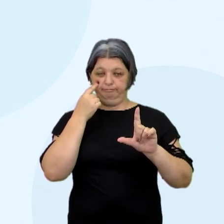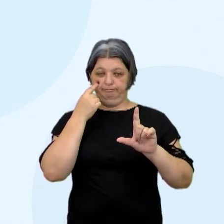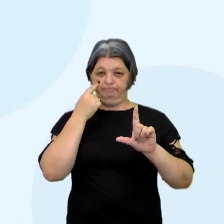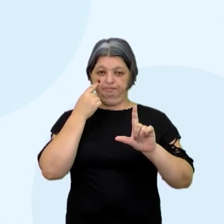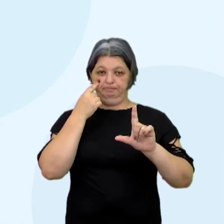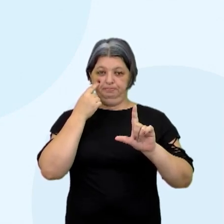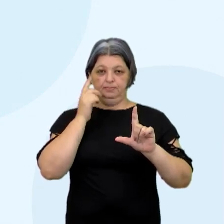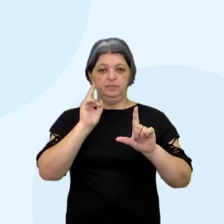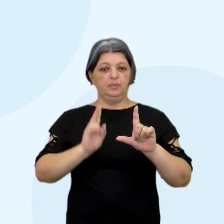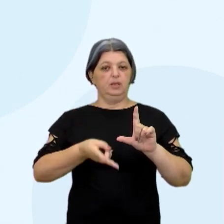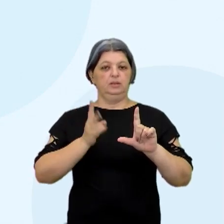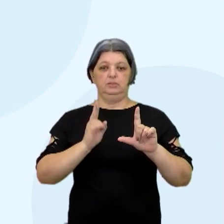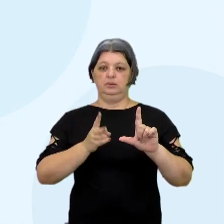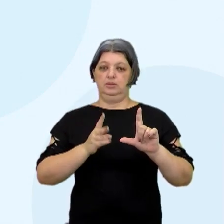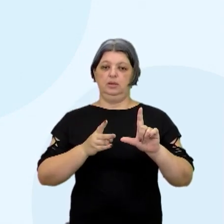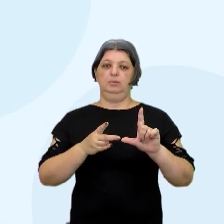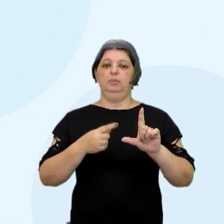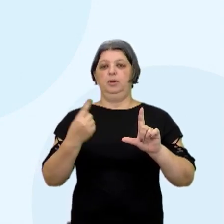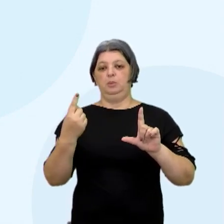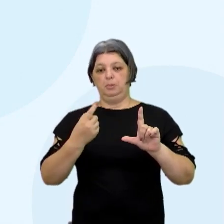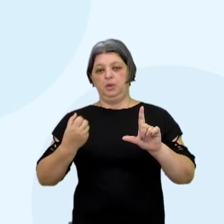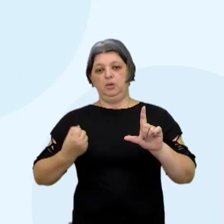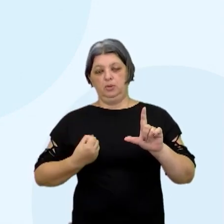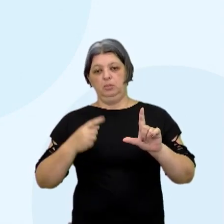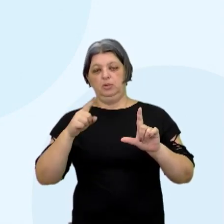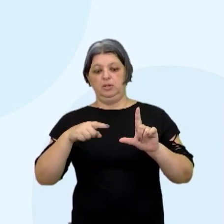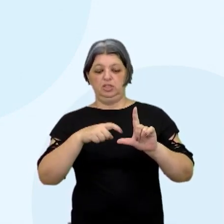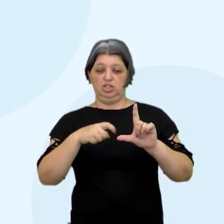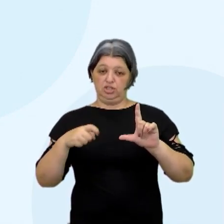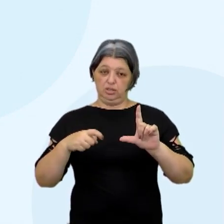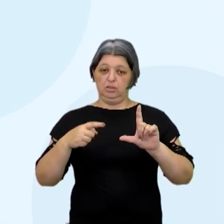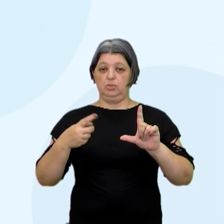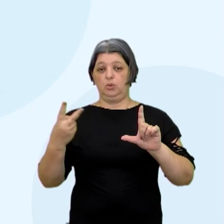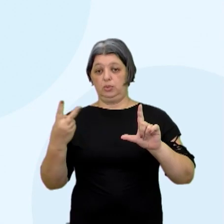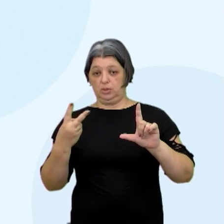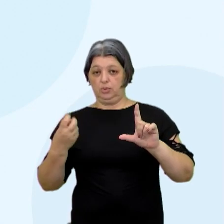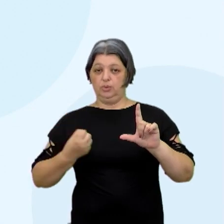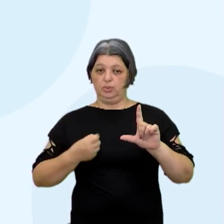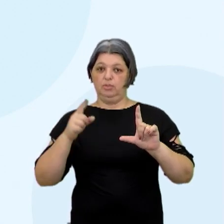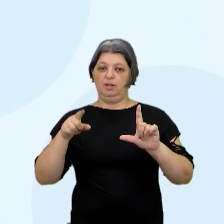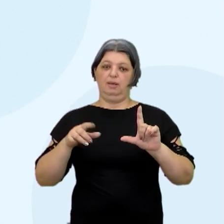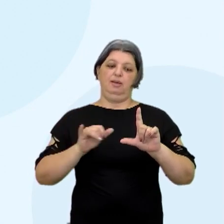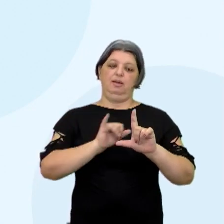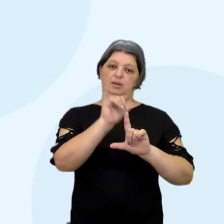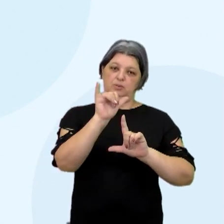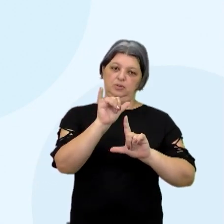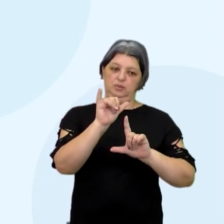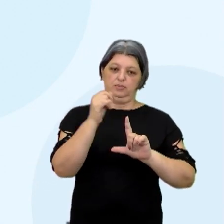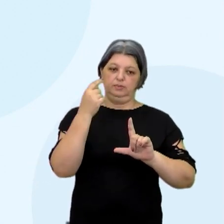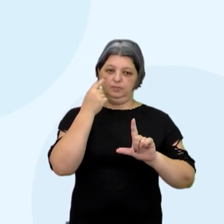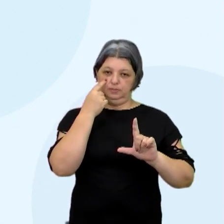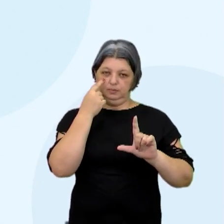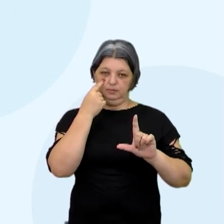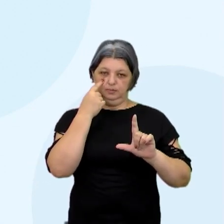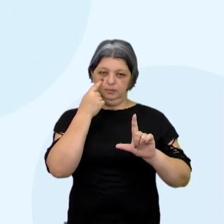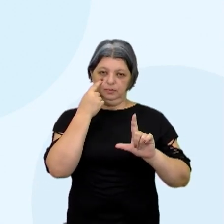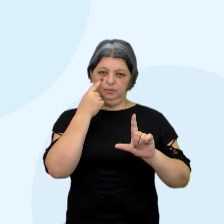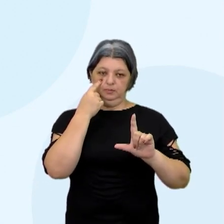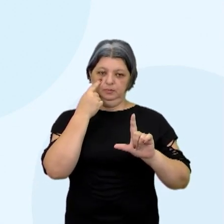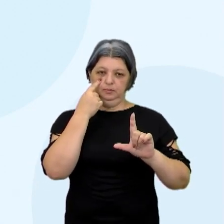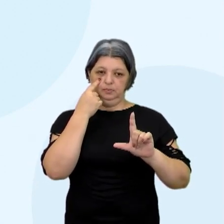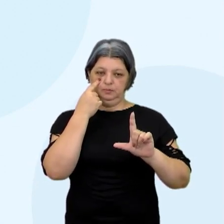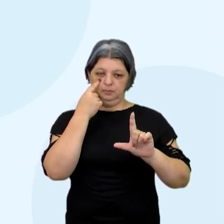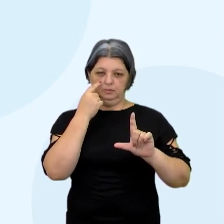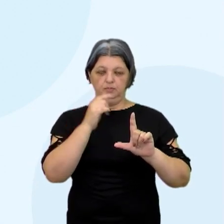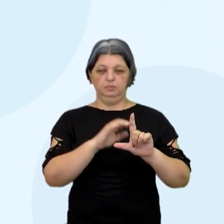do 11 sempre o primeiro número é x o segundo número é Y né lápis em cima e como é que o y é